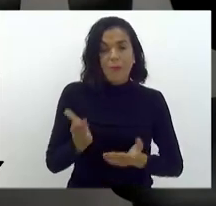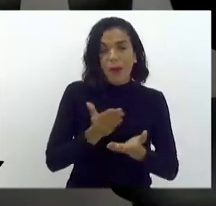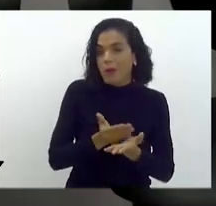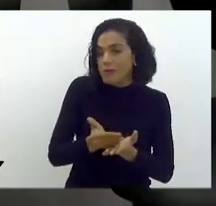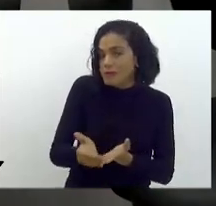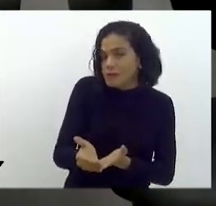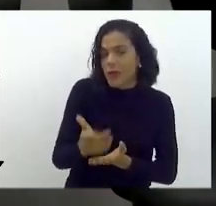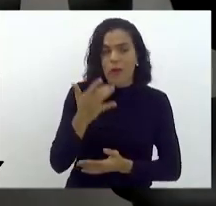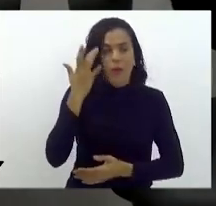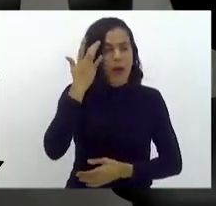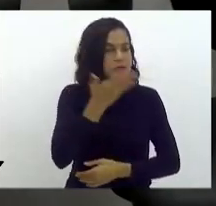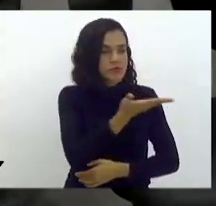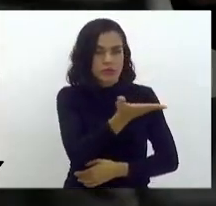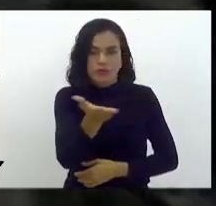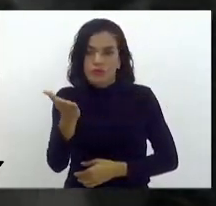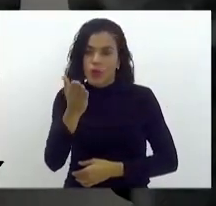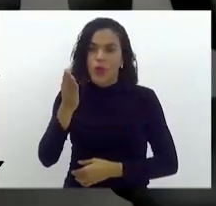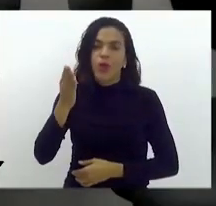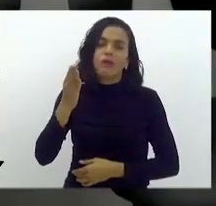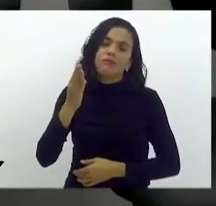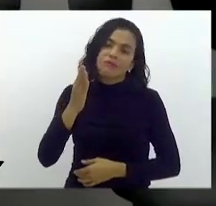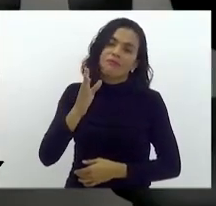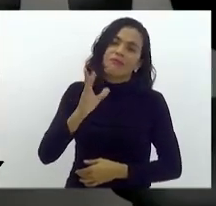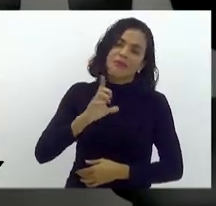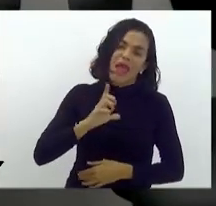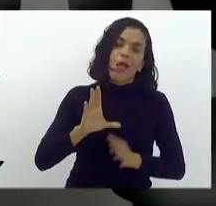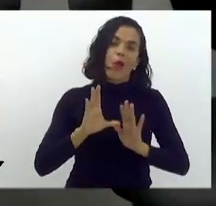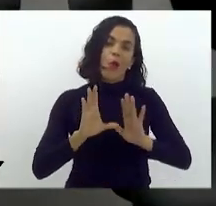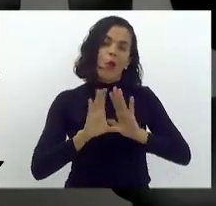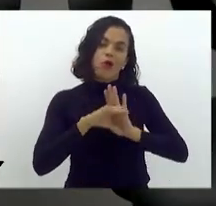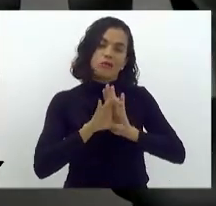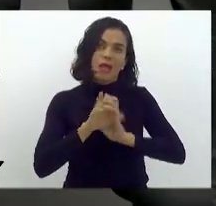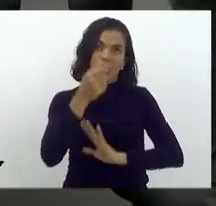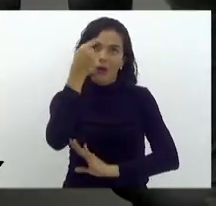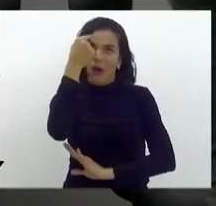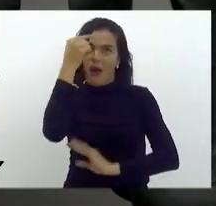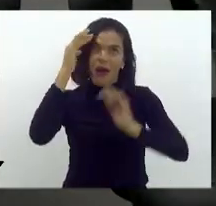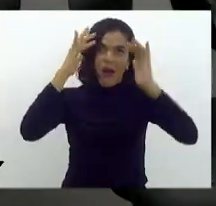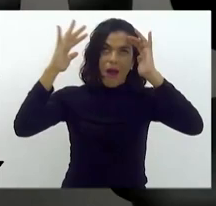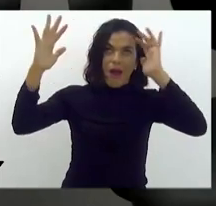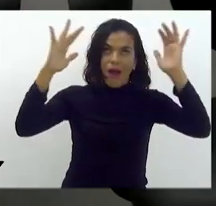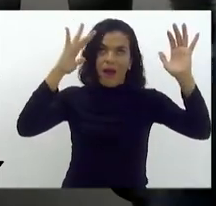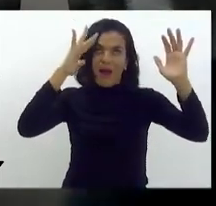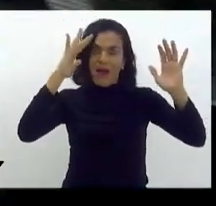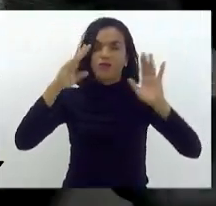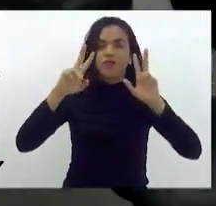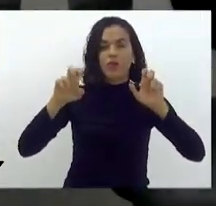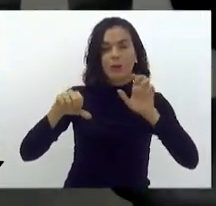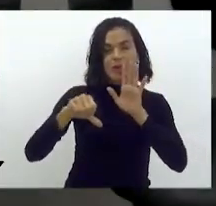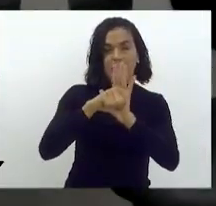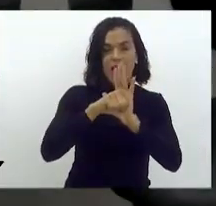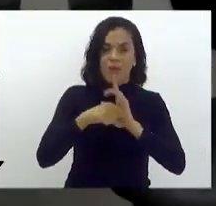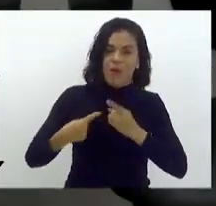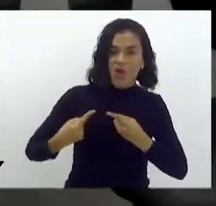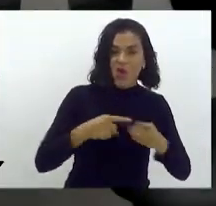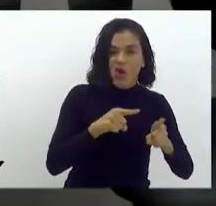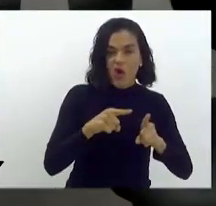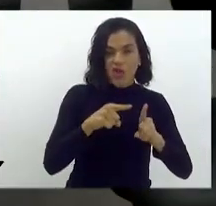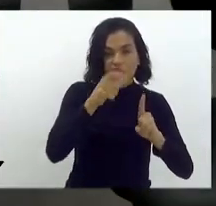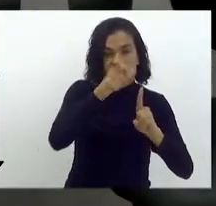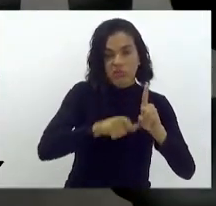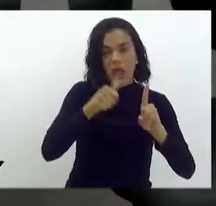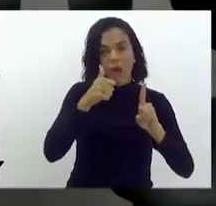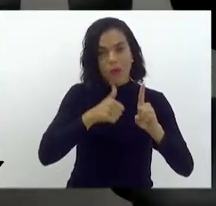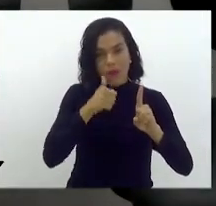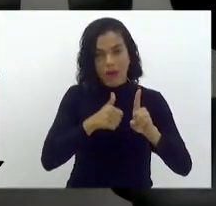né Eu acho que todos tenham alguns conceitos em mente né sobre o crimes praticados né contra mulher estamos